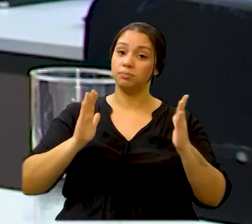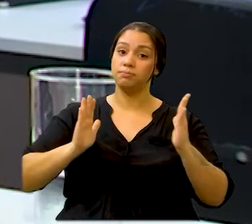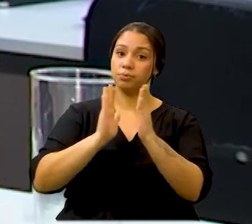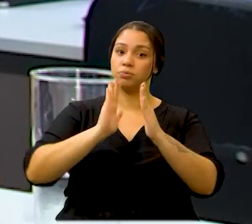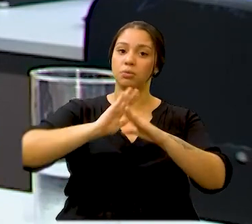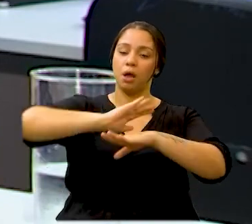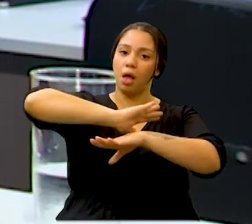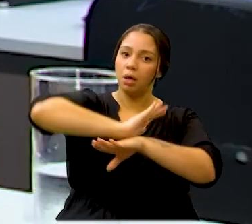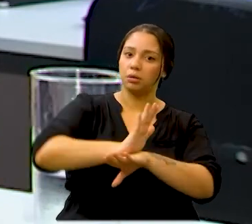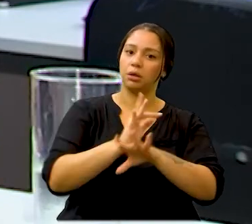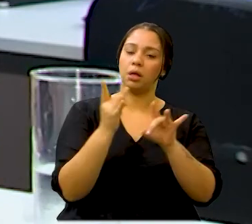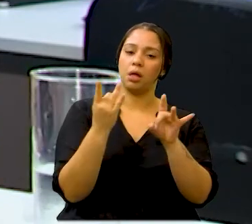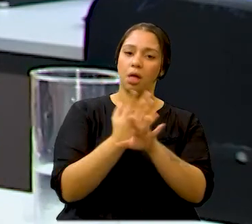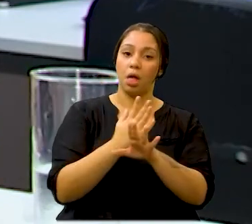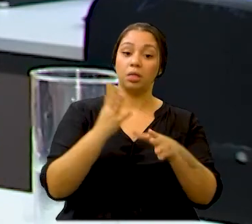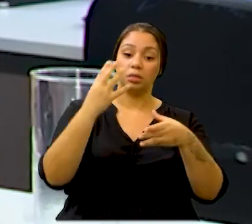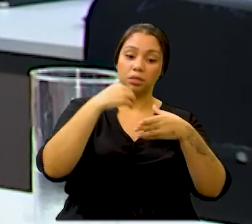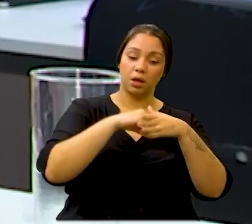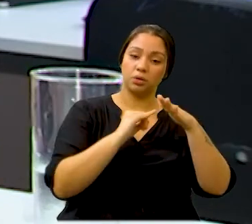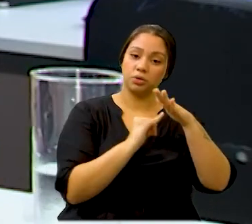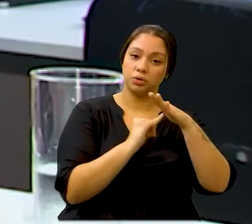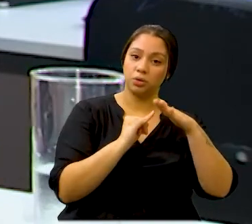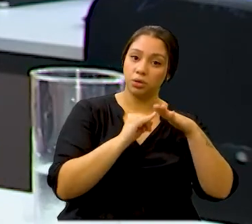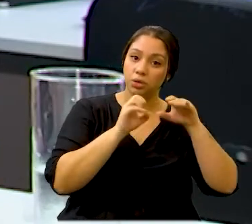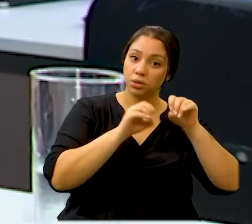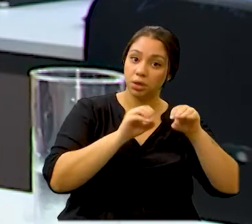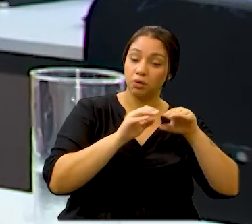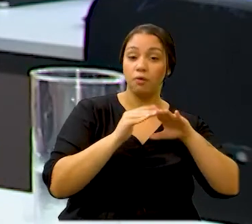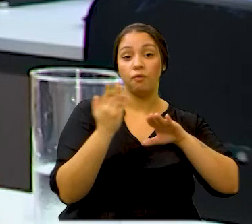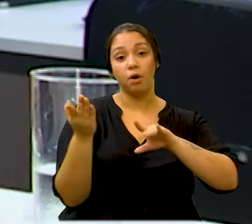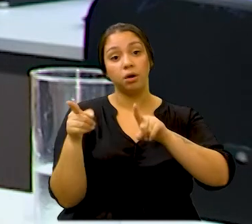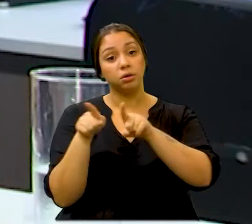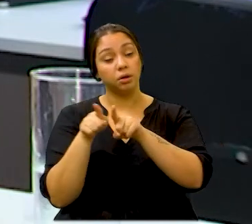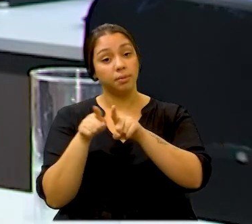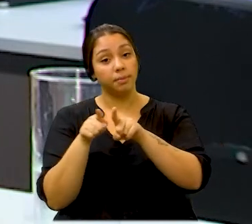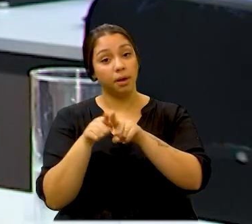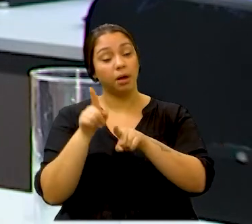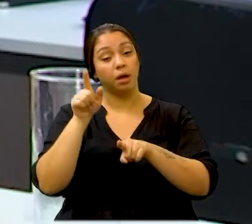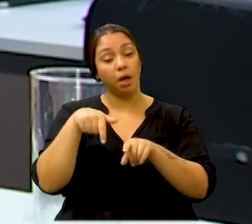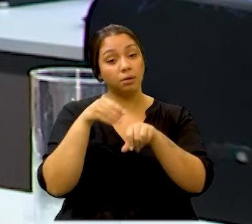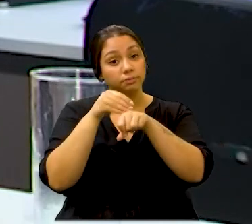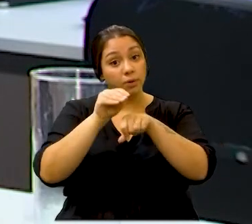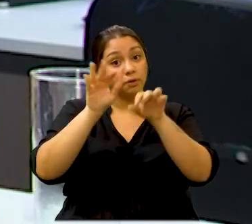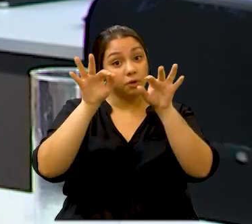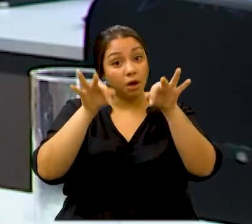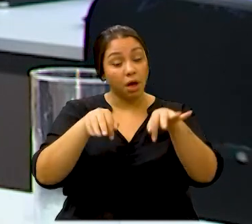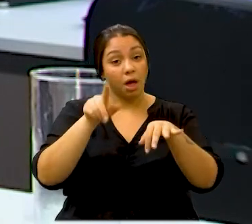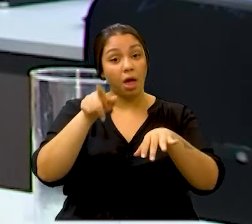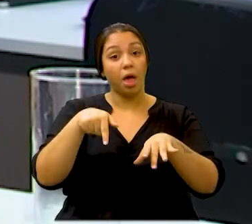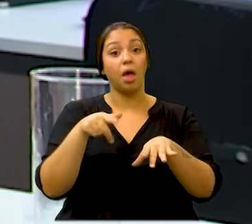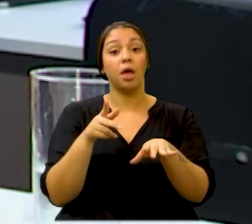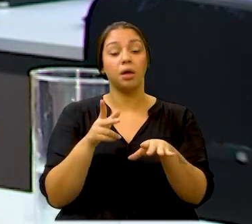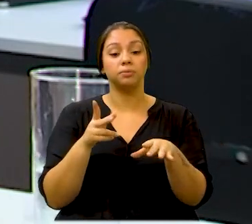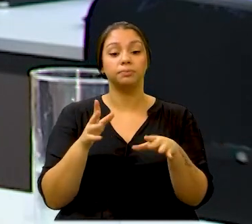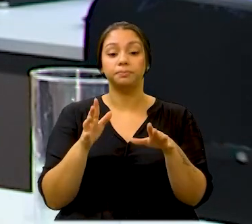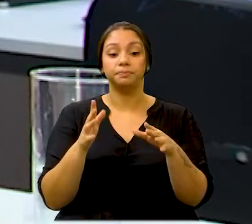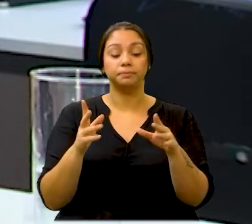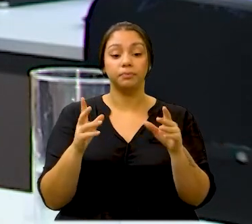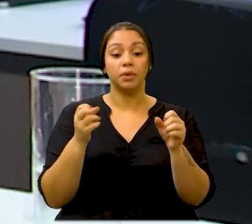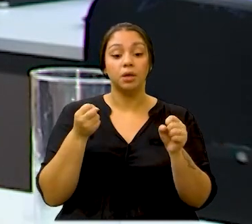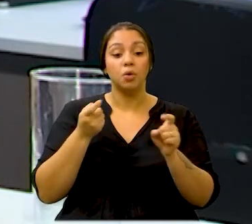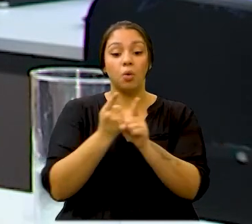sociedade de enfrentar o racismo, na instituição de ensino ou fora dela. Então, o primeiro recado que eu trago é que as pessoas procurem o seu